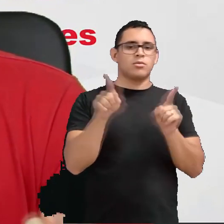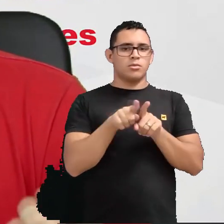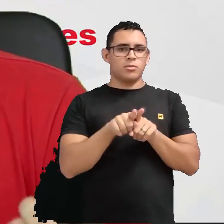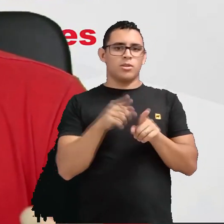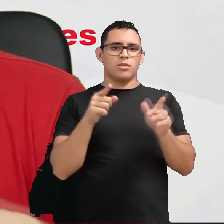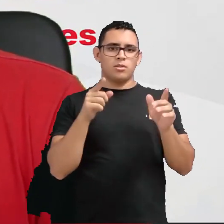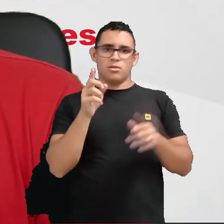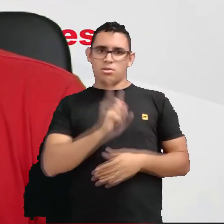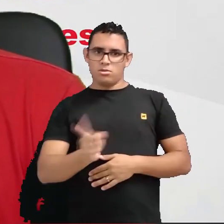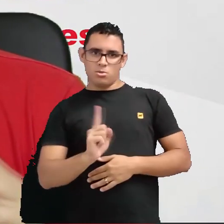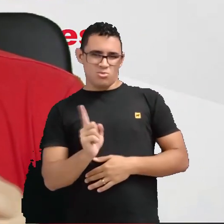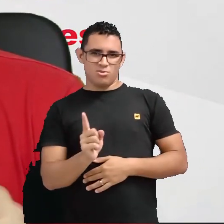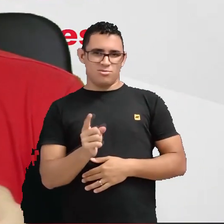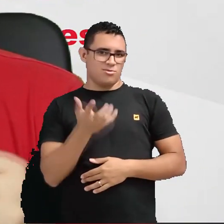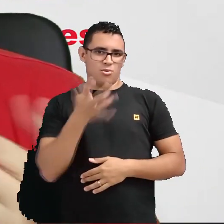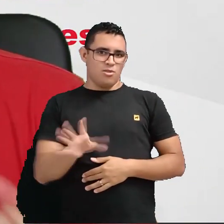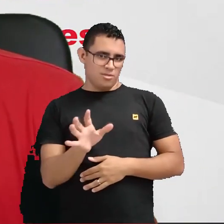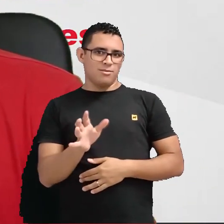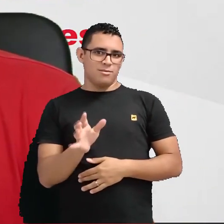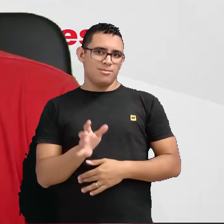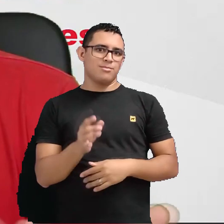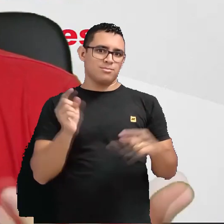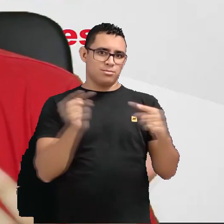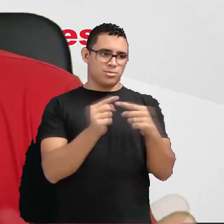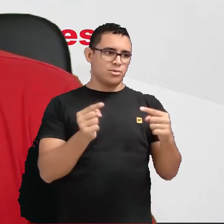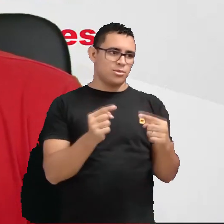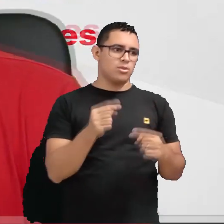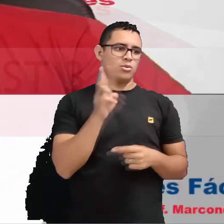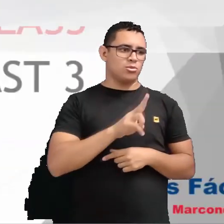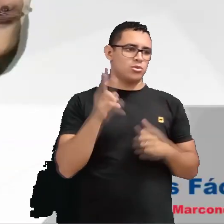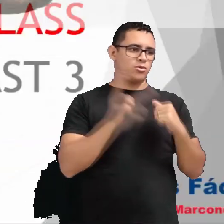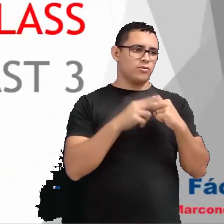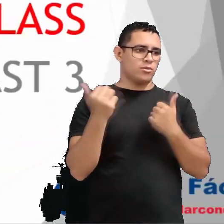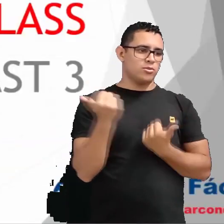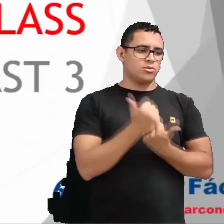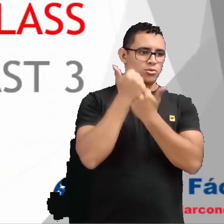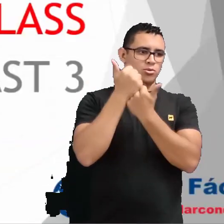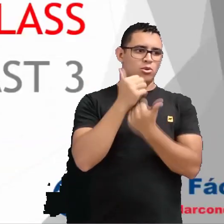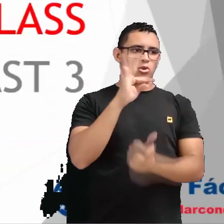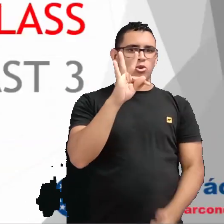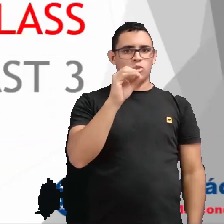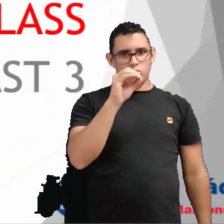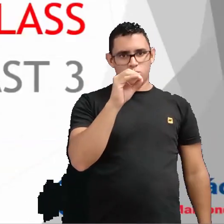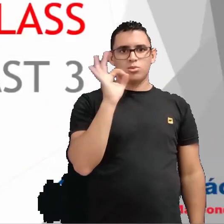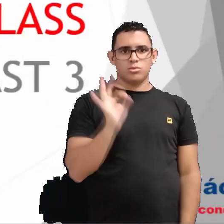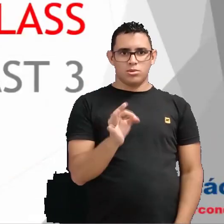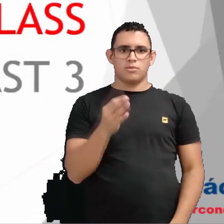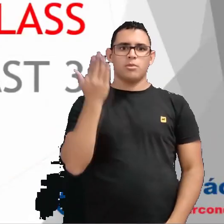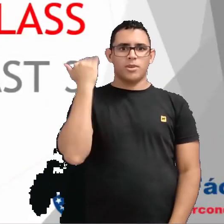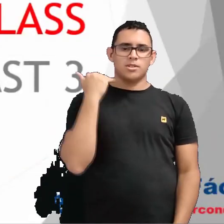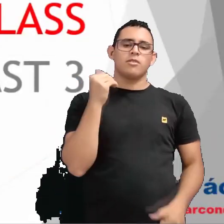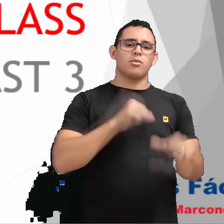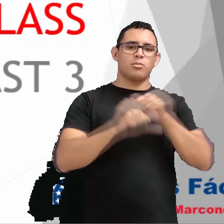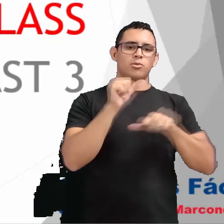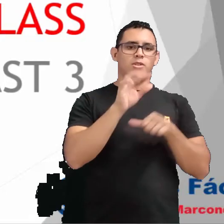forma negativa, utilizando, então, o nosso famoso verbo auxiliar do, que também vai ter que estar no passado, vai virar